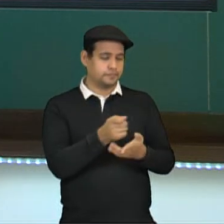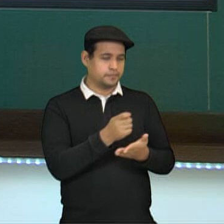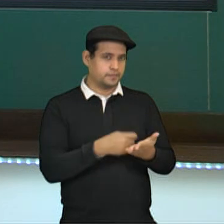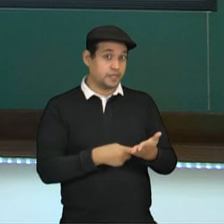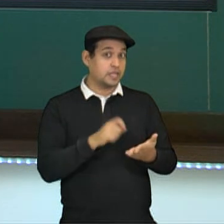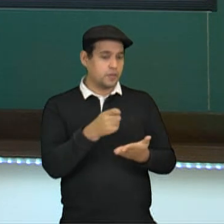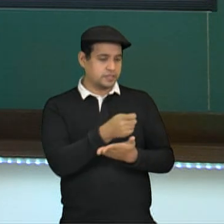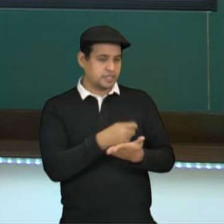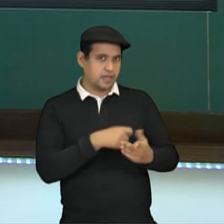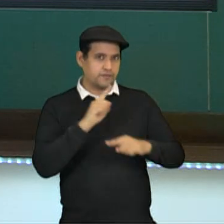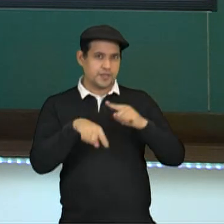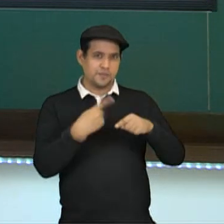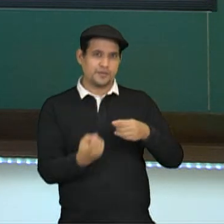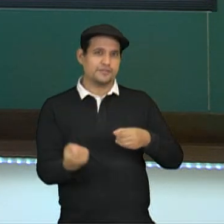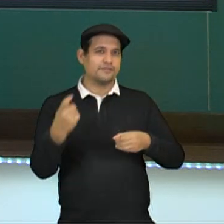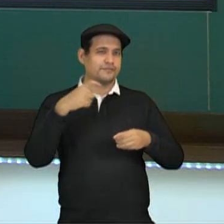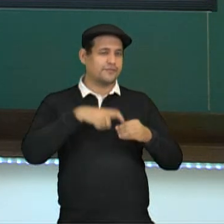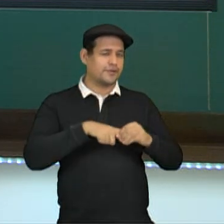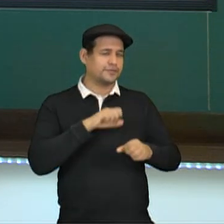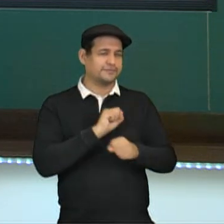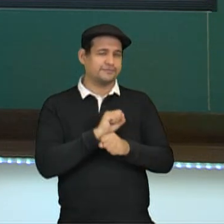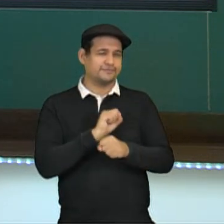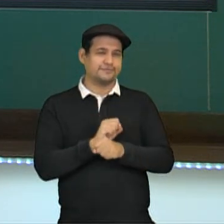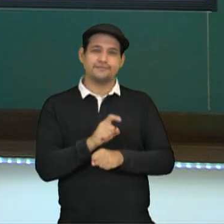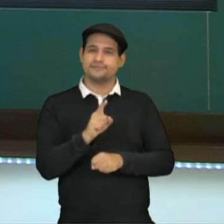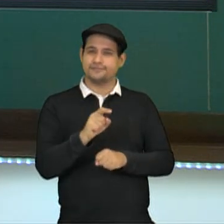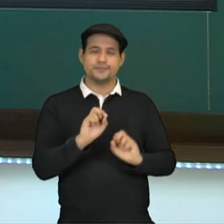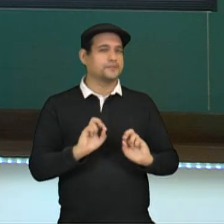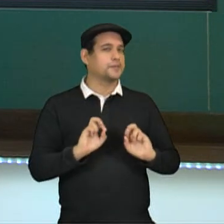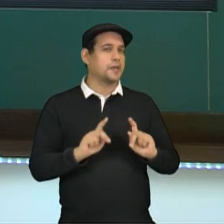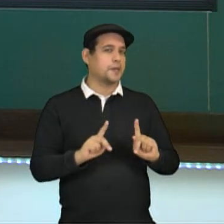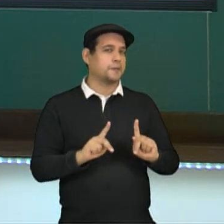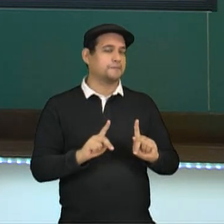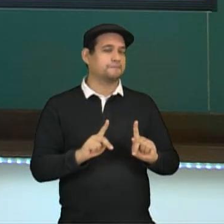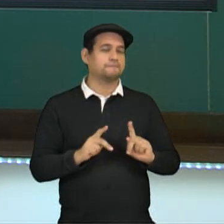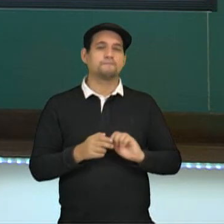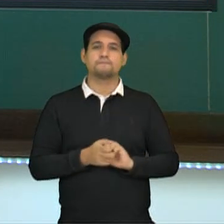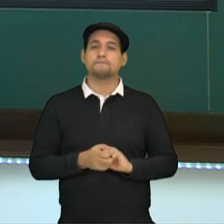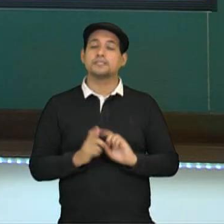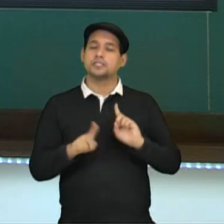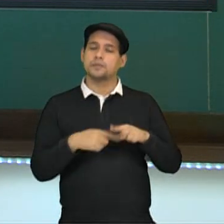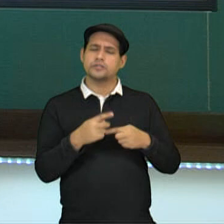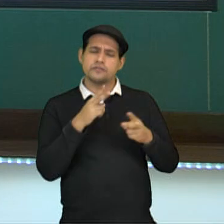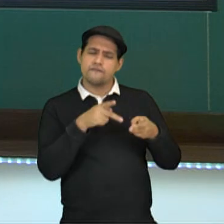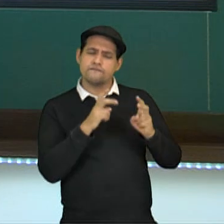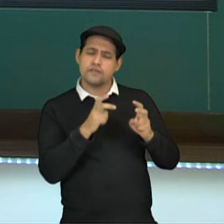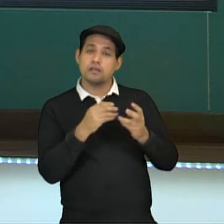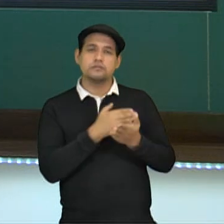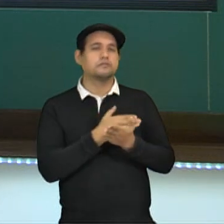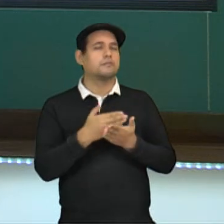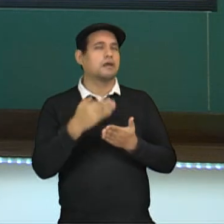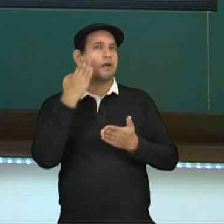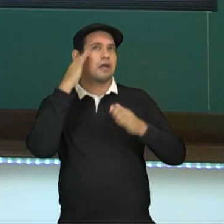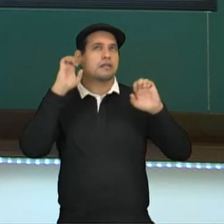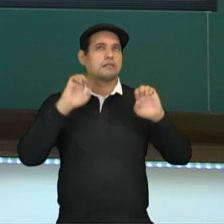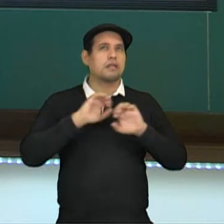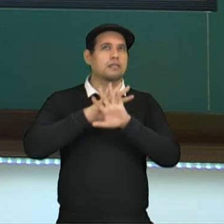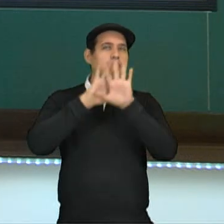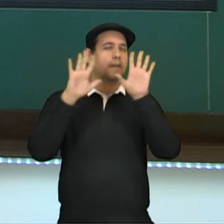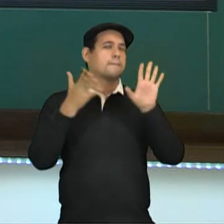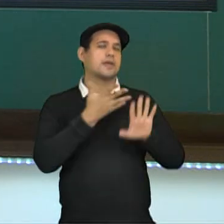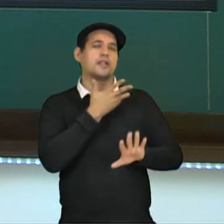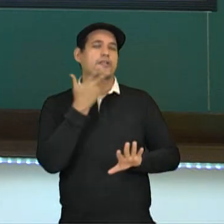evolucionismo. Então, escreve aí. Vou dar um tempinho, já retorno com a correção e aí nós vamos começar a entender